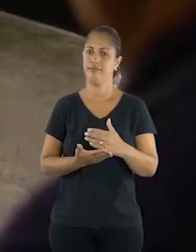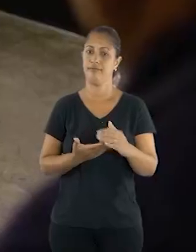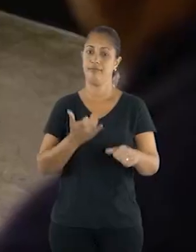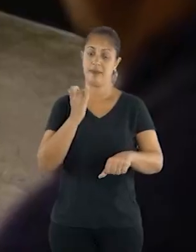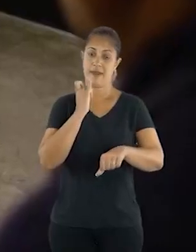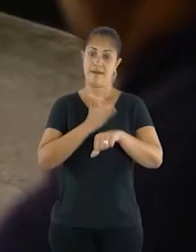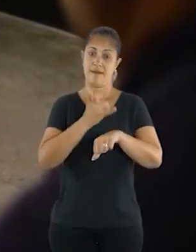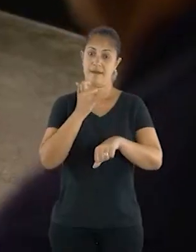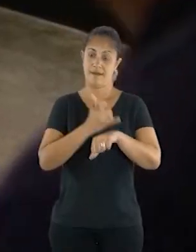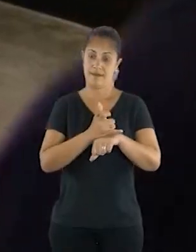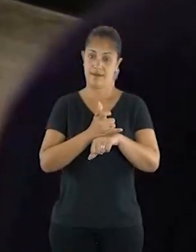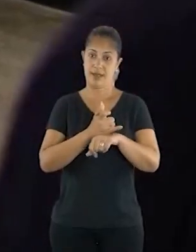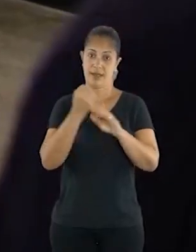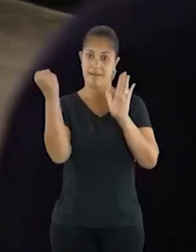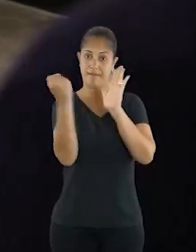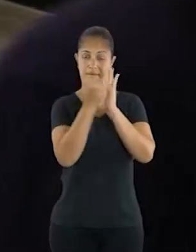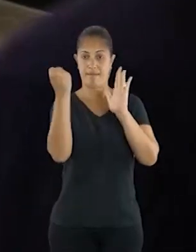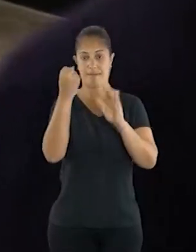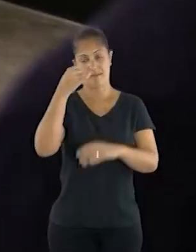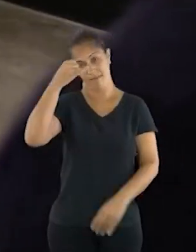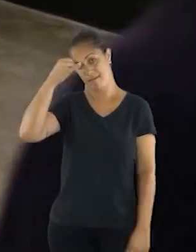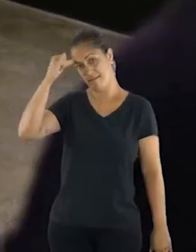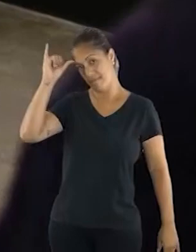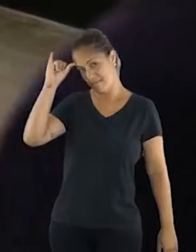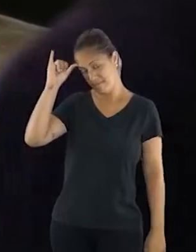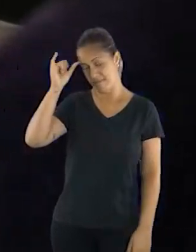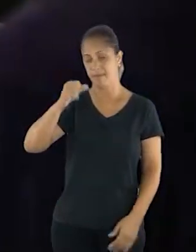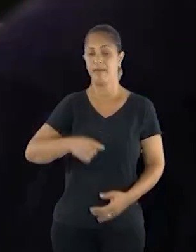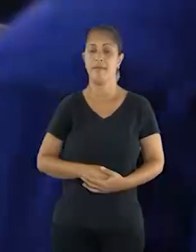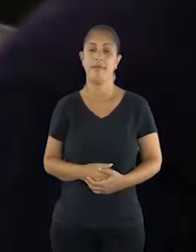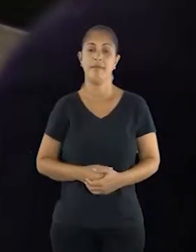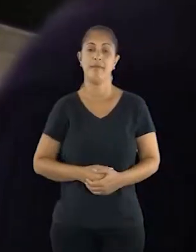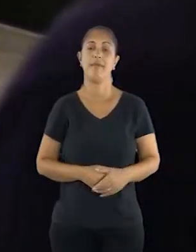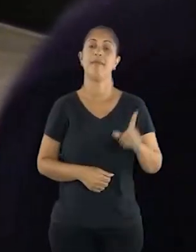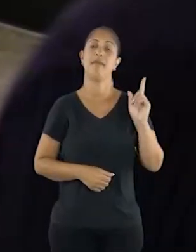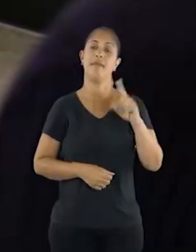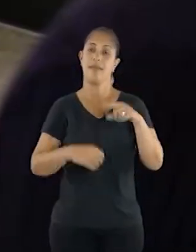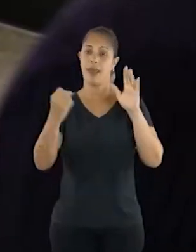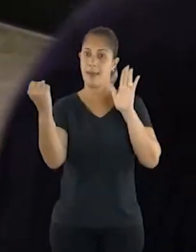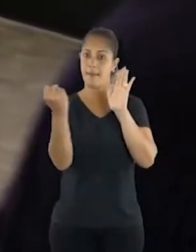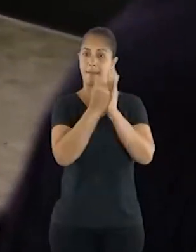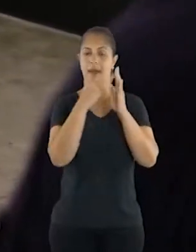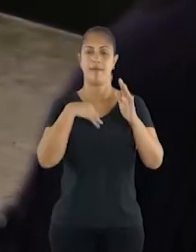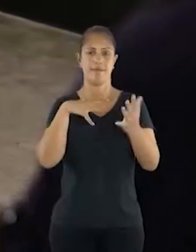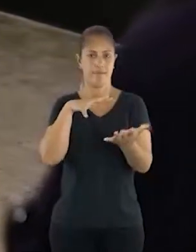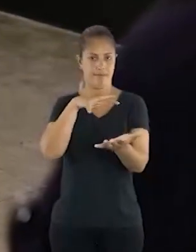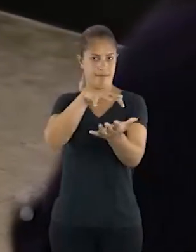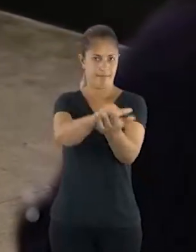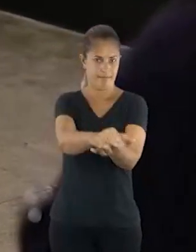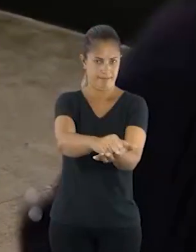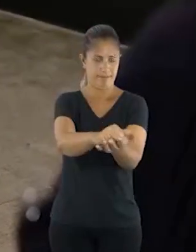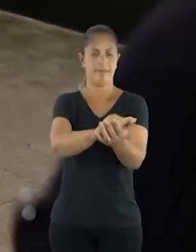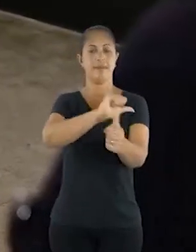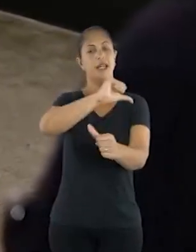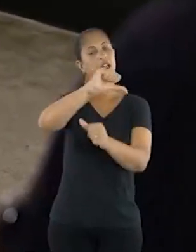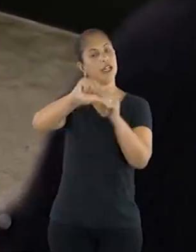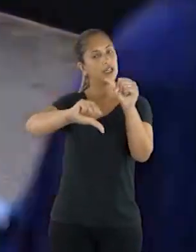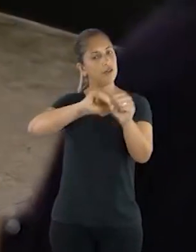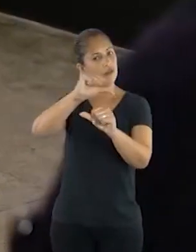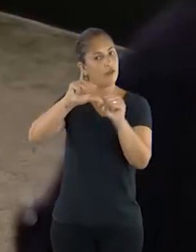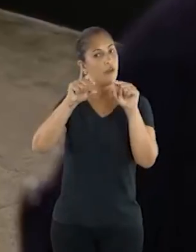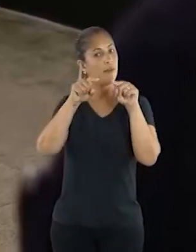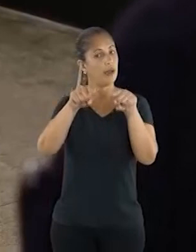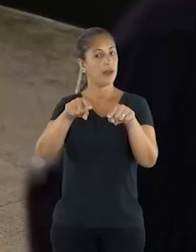de marcar gado, que são uma marca de posse, e ele transforma